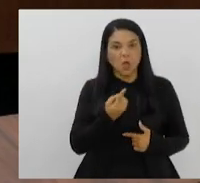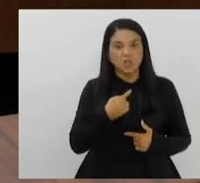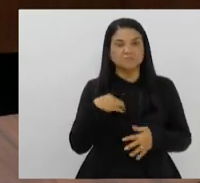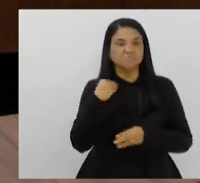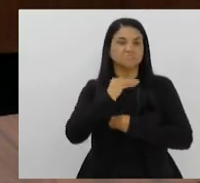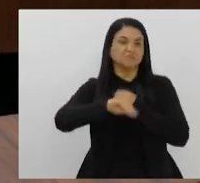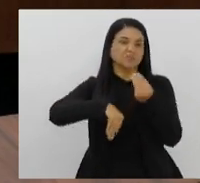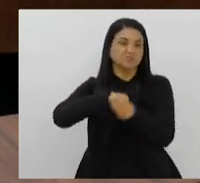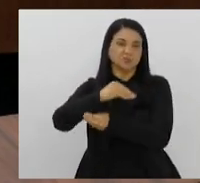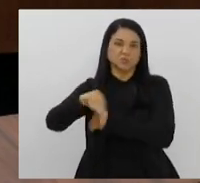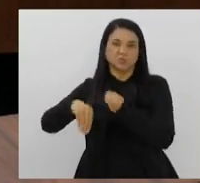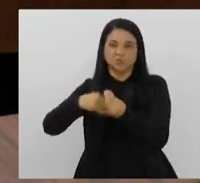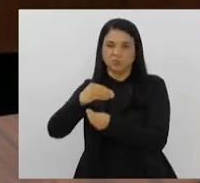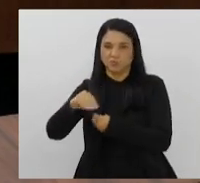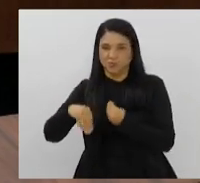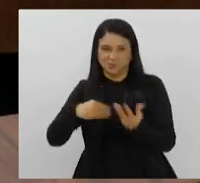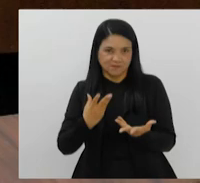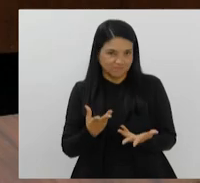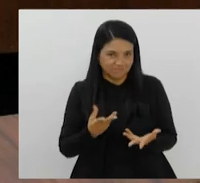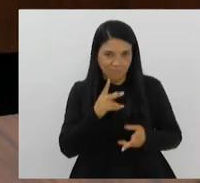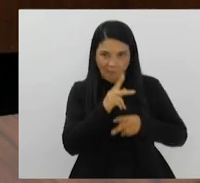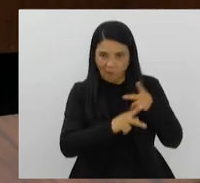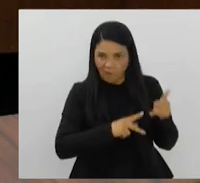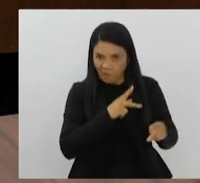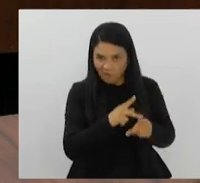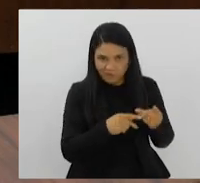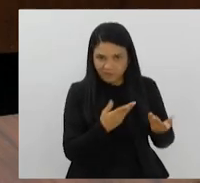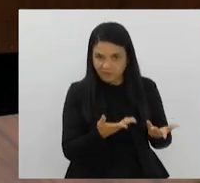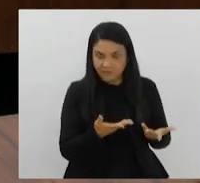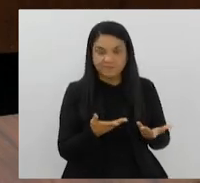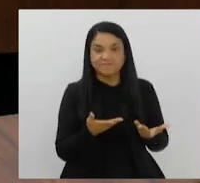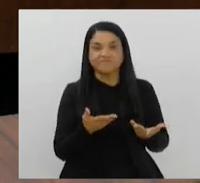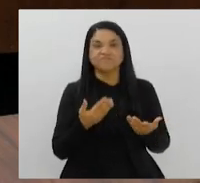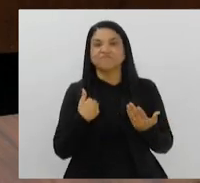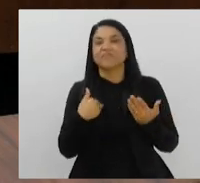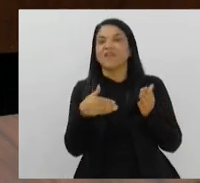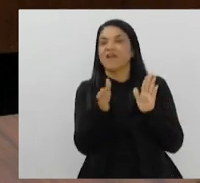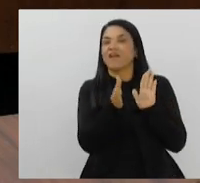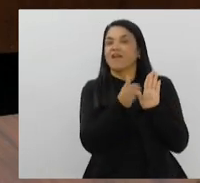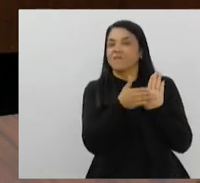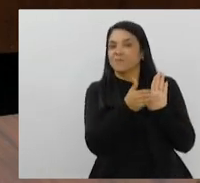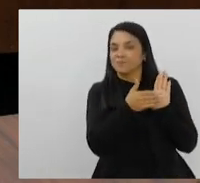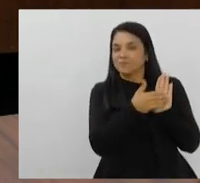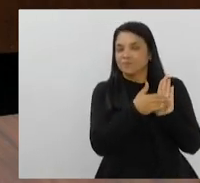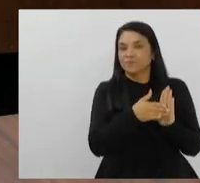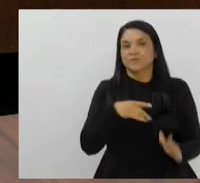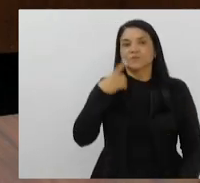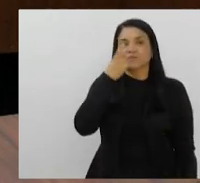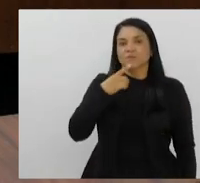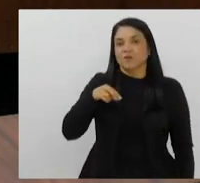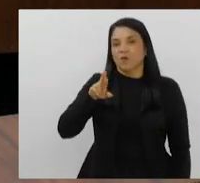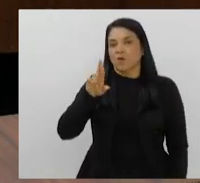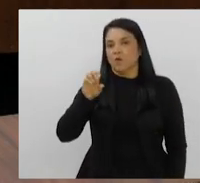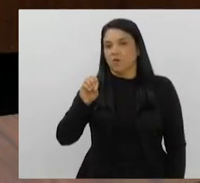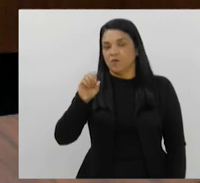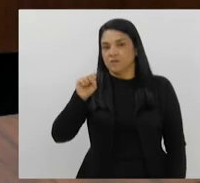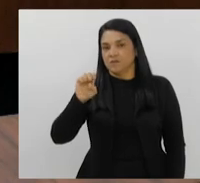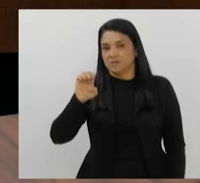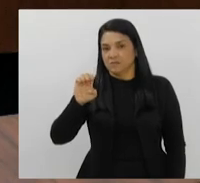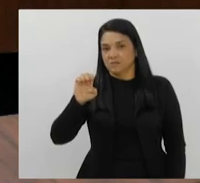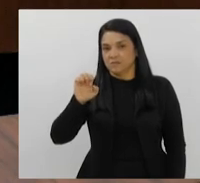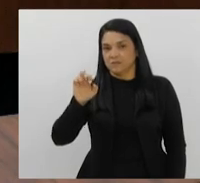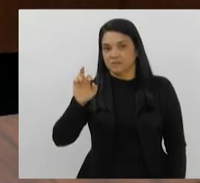misturados. Verdade. Mas veja só, a proposta do deputado Rosenberg Reis não faz